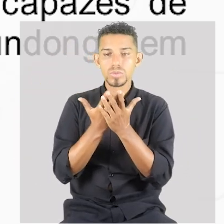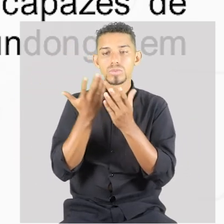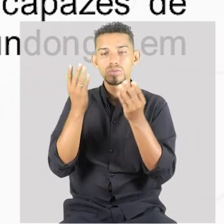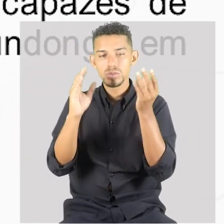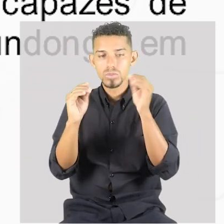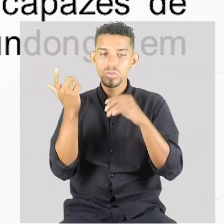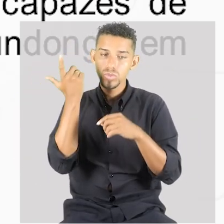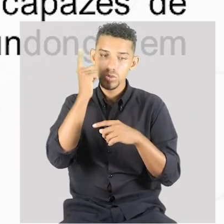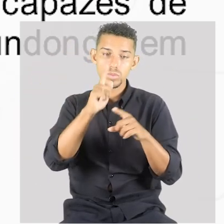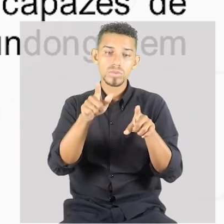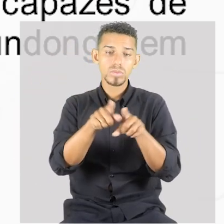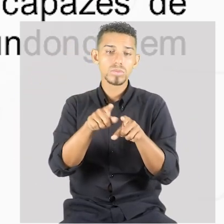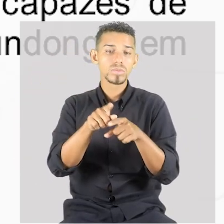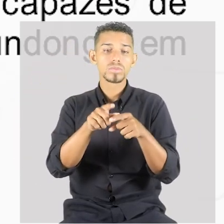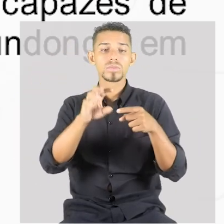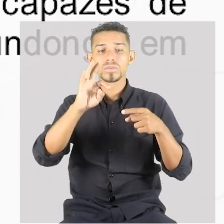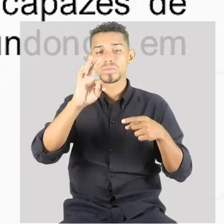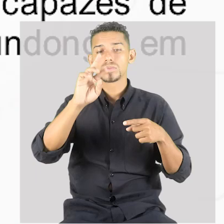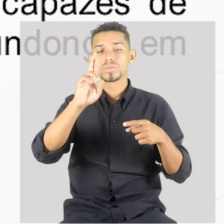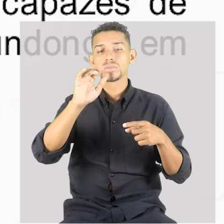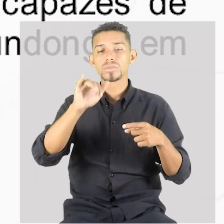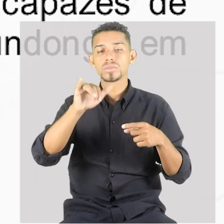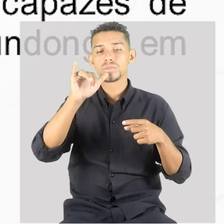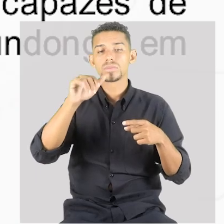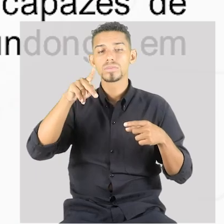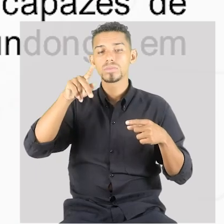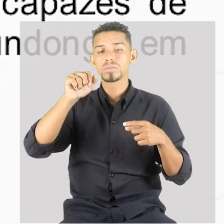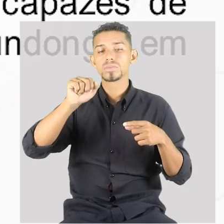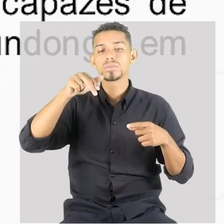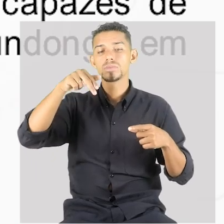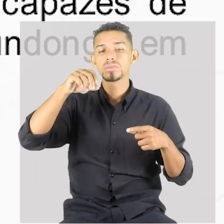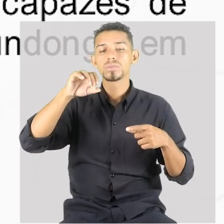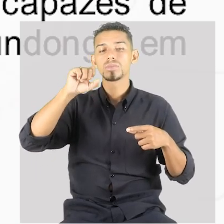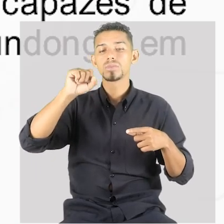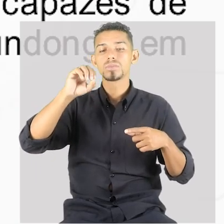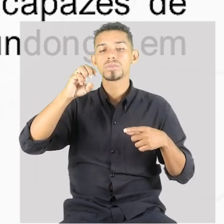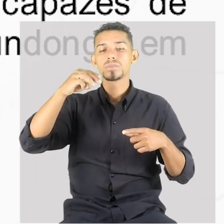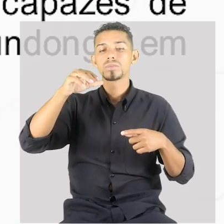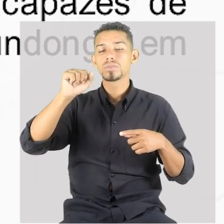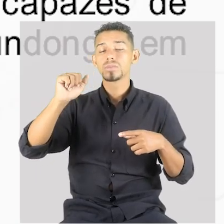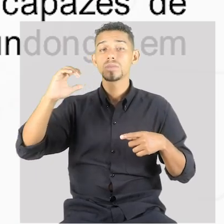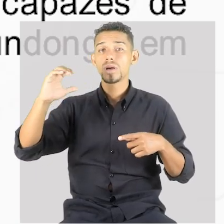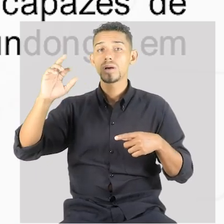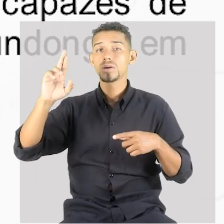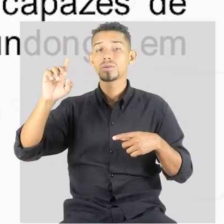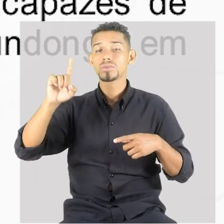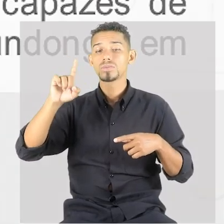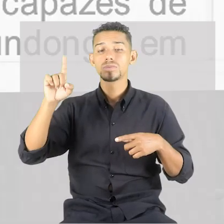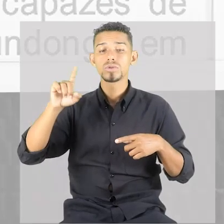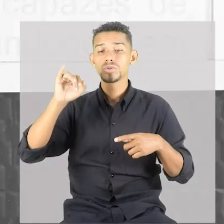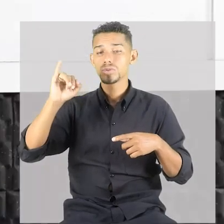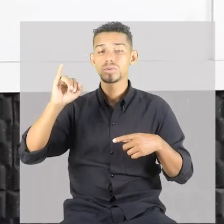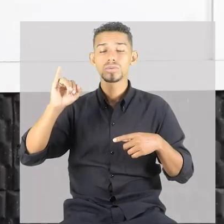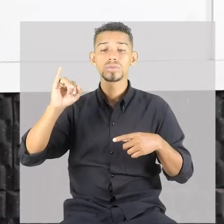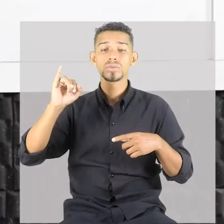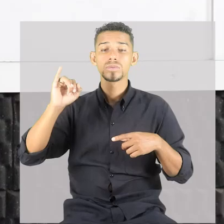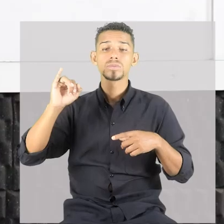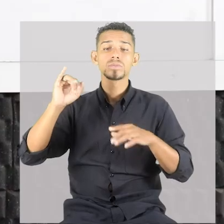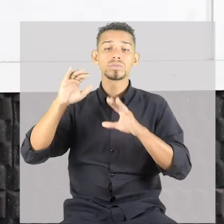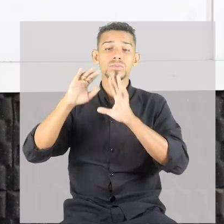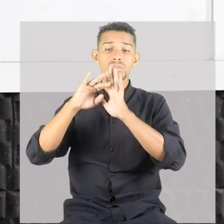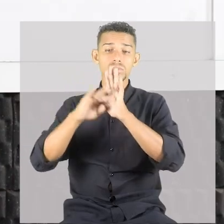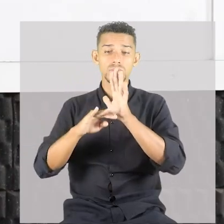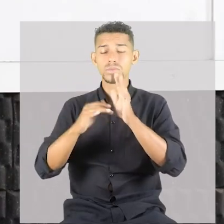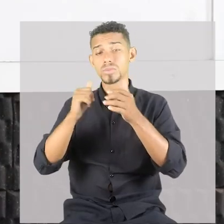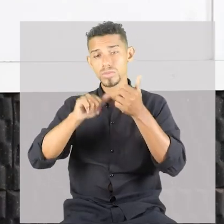são capazes de matar Trypanosoma cruzi em células de camundongo em cultura in vitro. Então, eu queria que